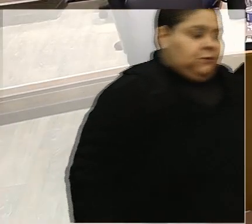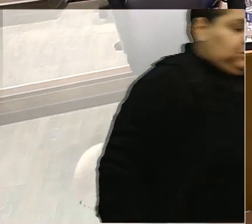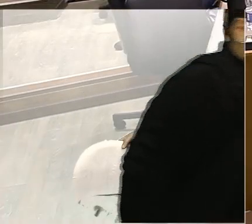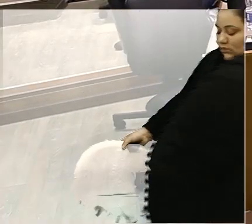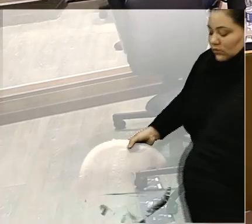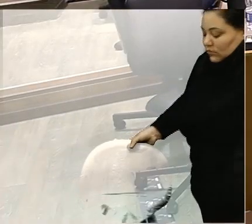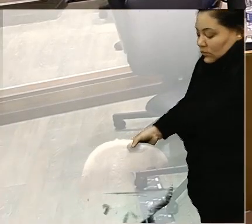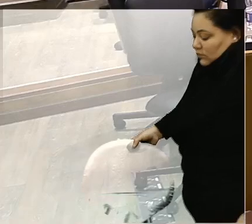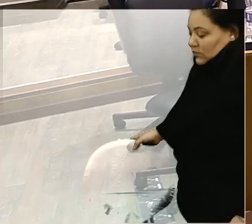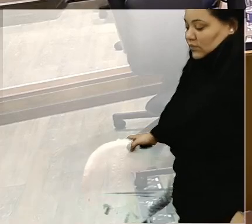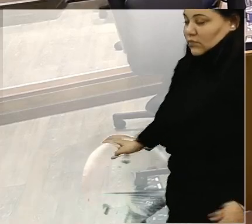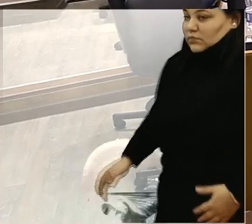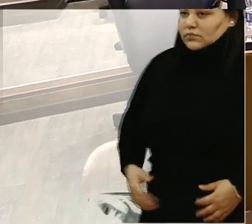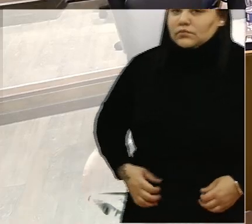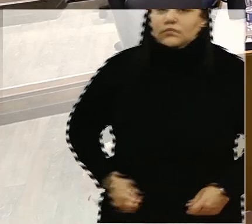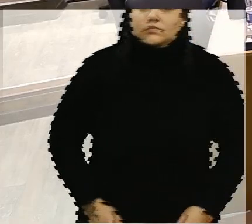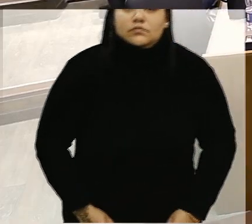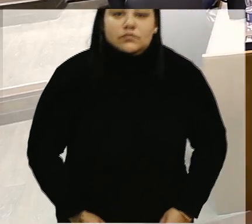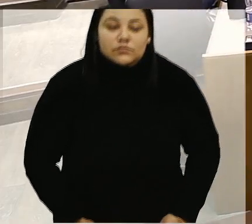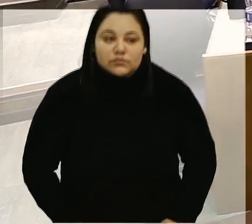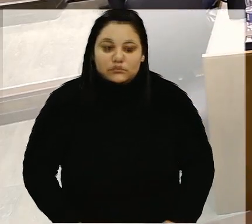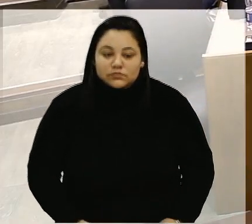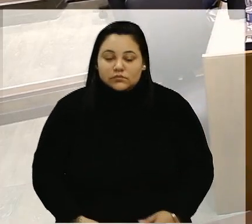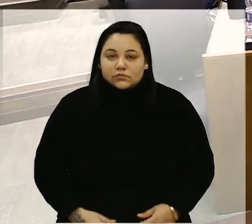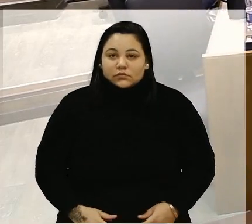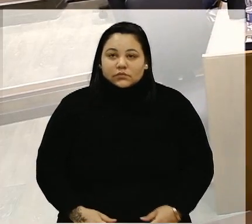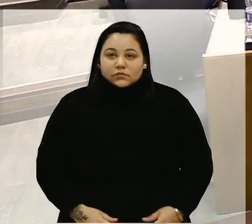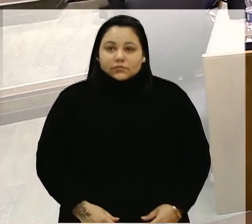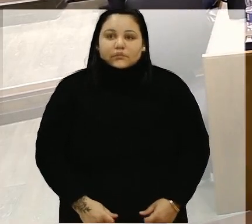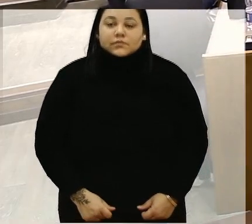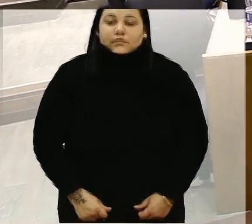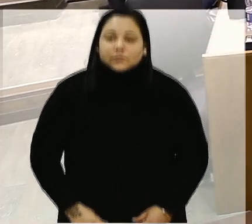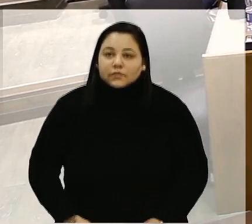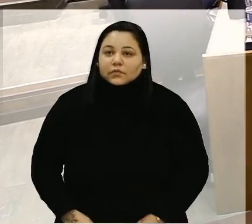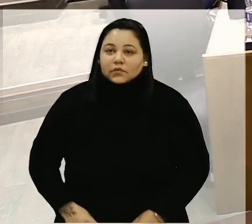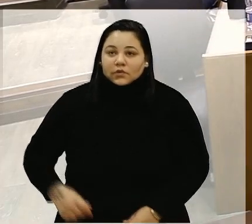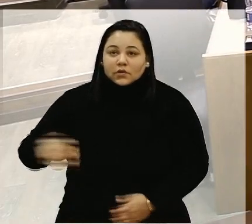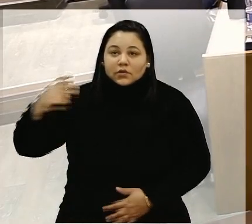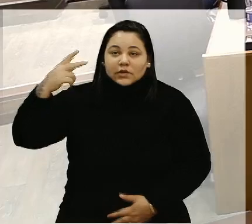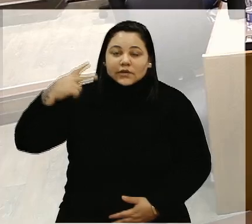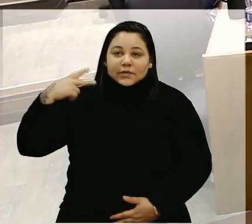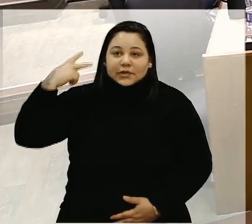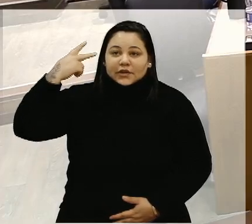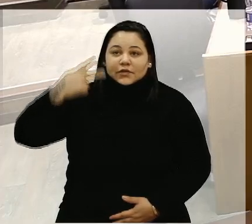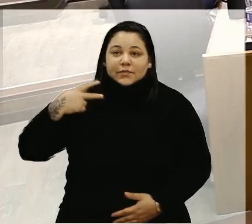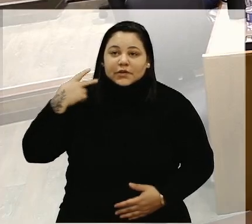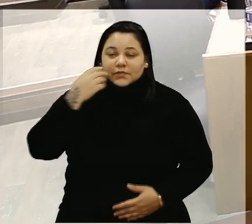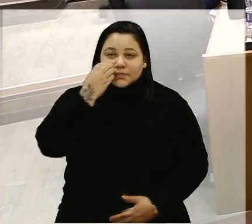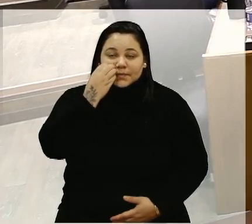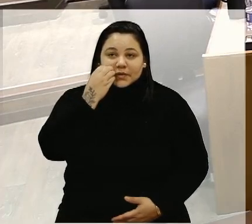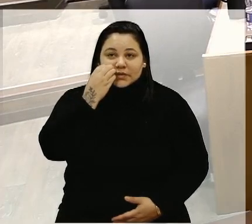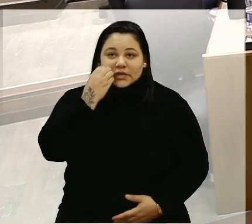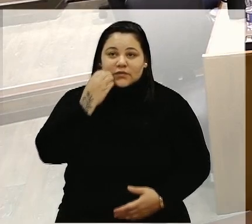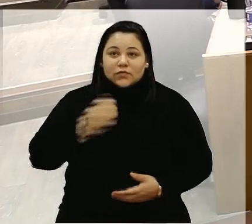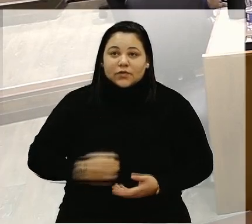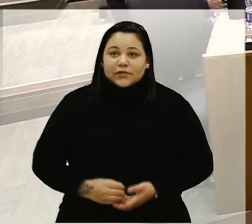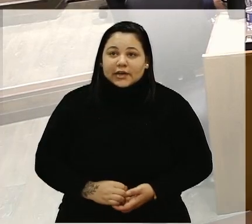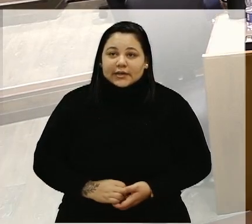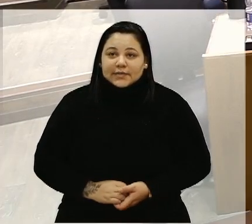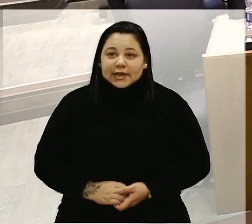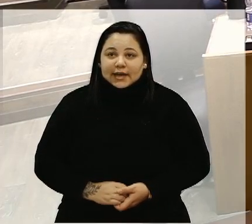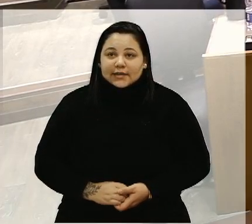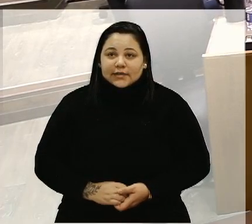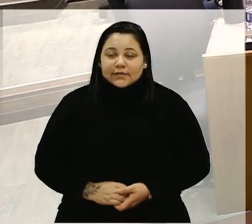concluir. Vereador Velocino, obrigado pela parte. Em primeiro lugar, quero lhe cumprimentar